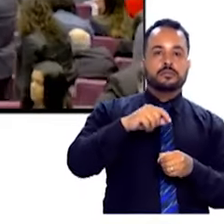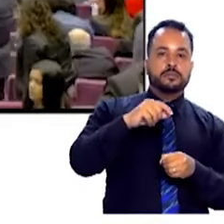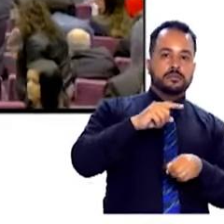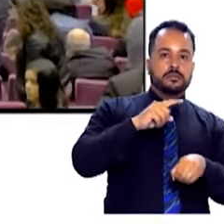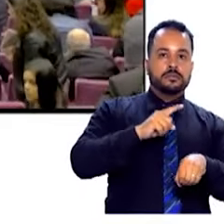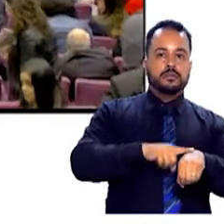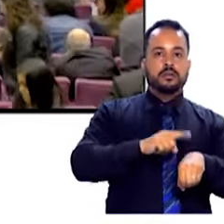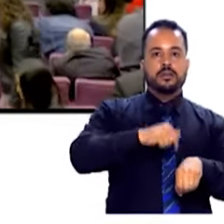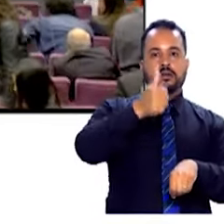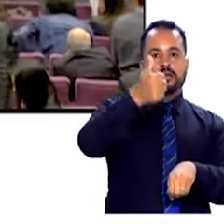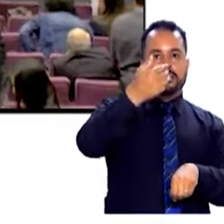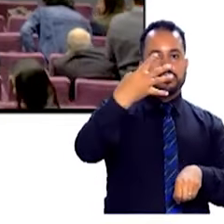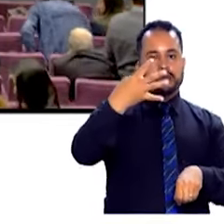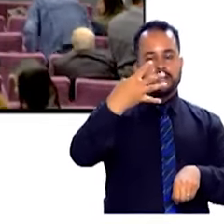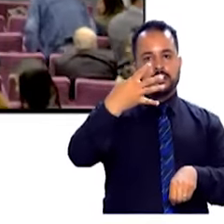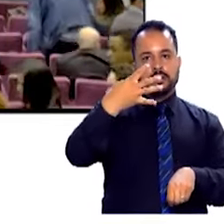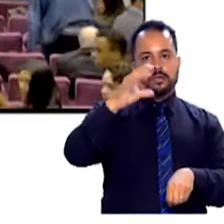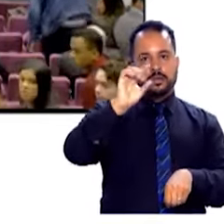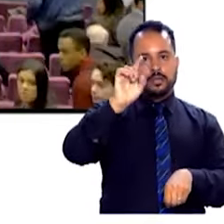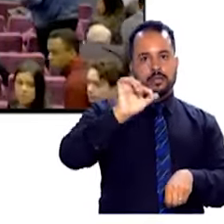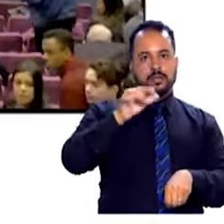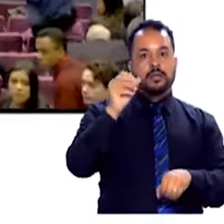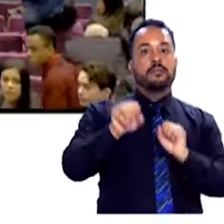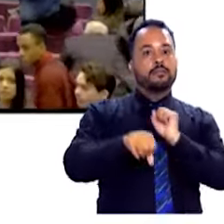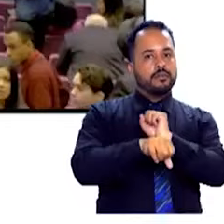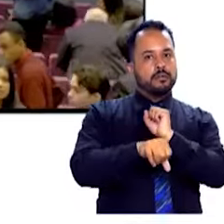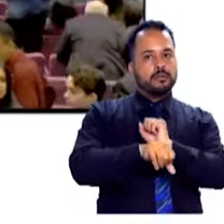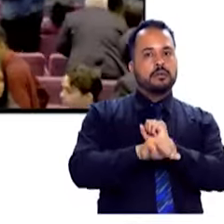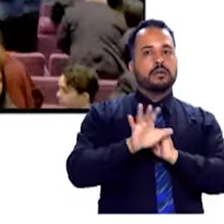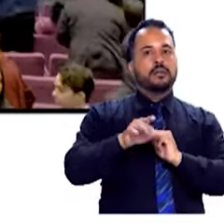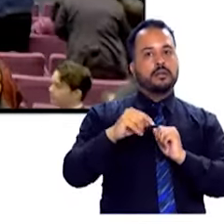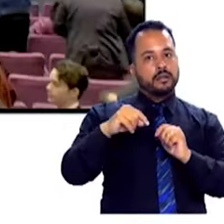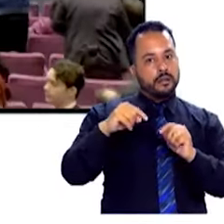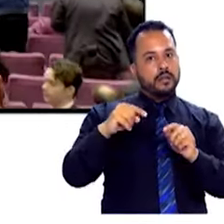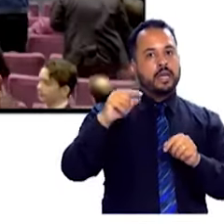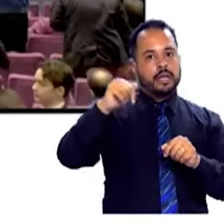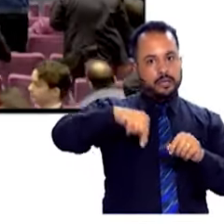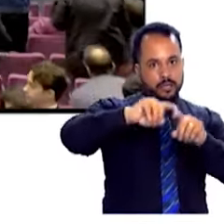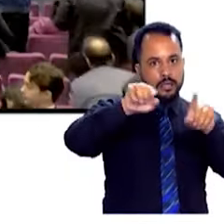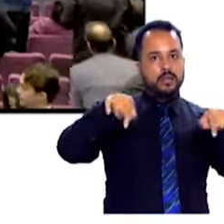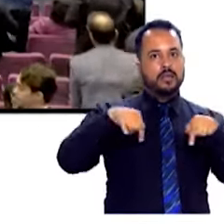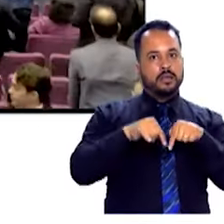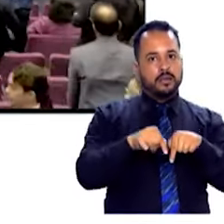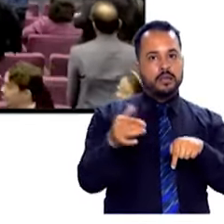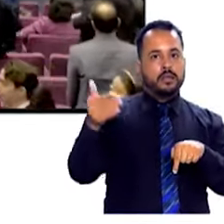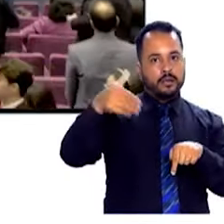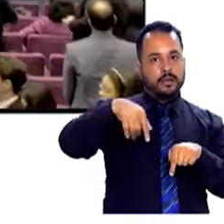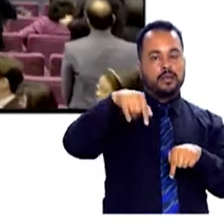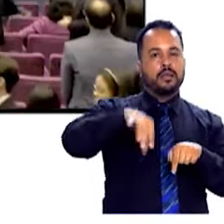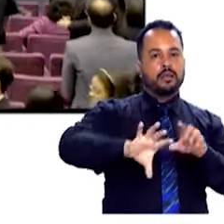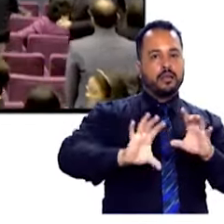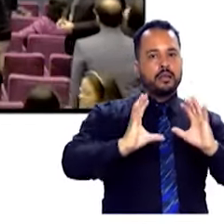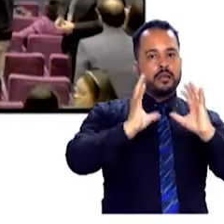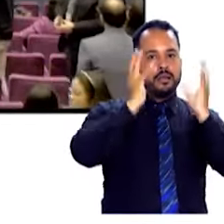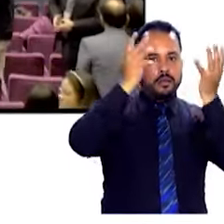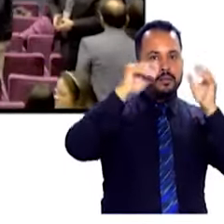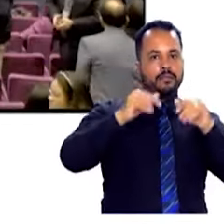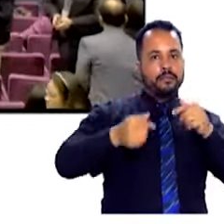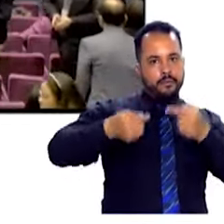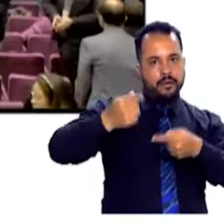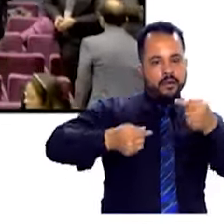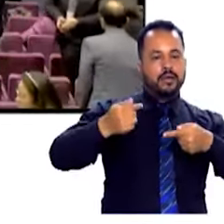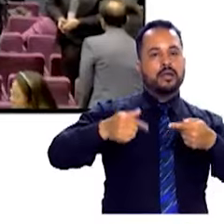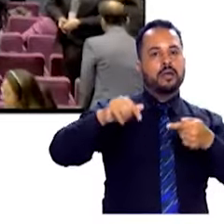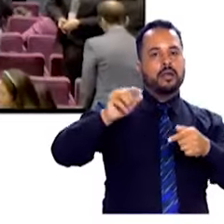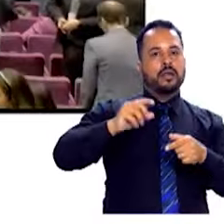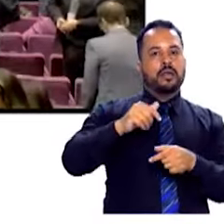horas Aguardamos a todas e a todos neste mesmo local para os painéis da tarde às 14